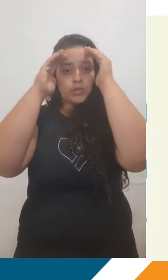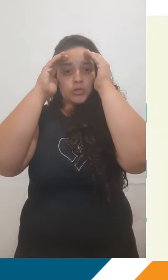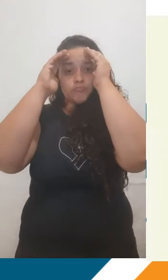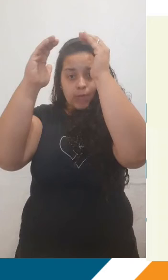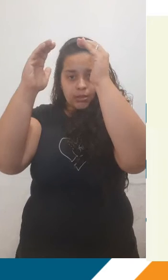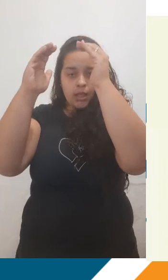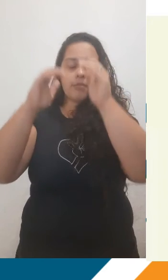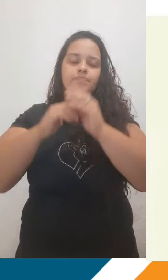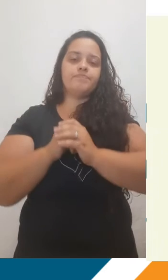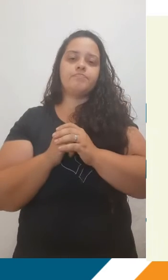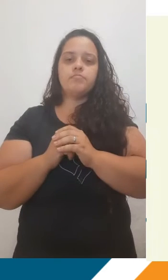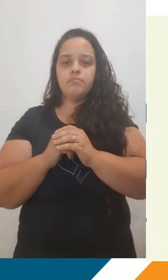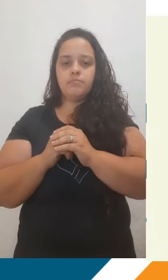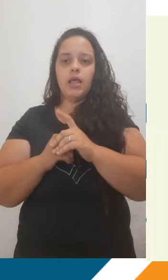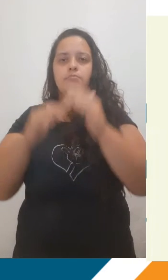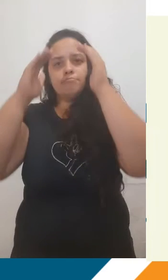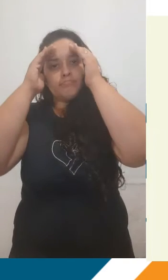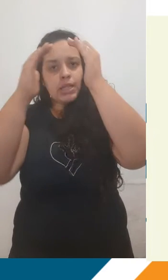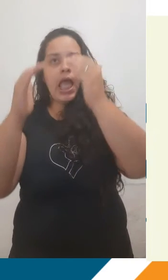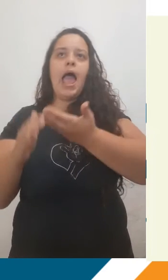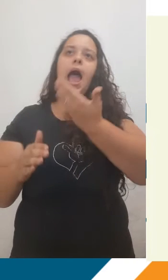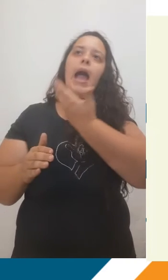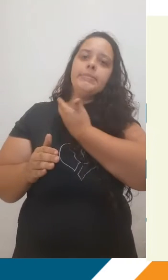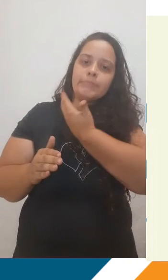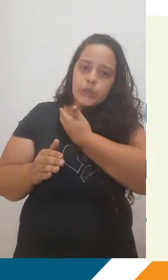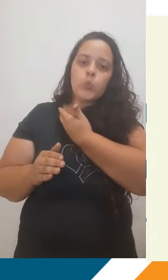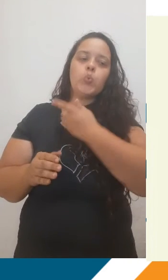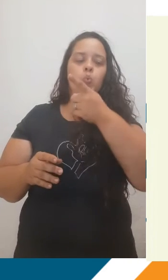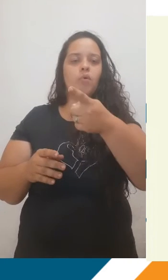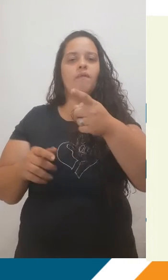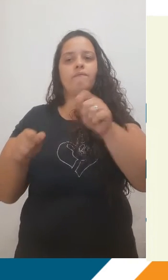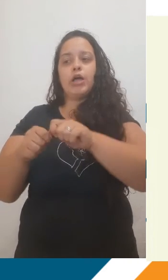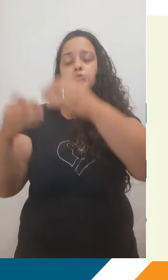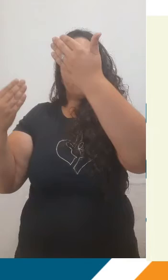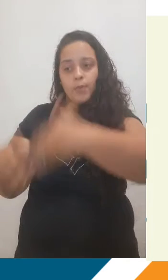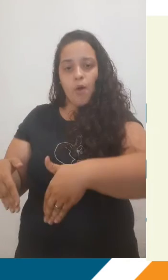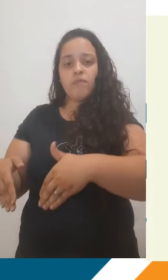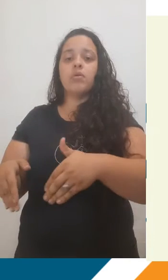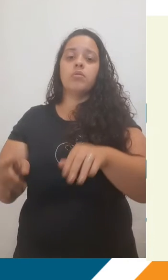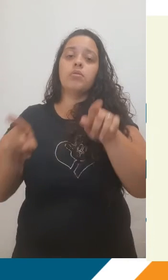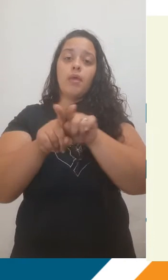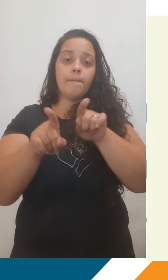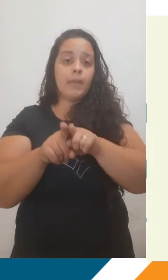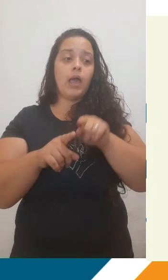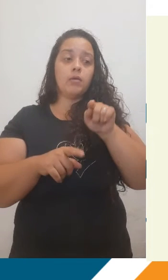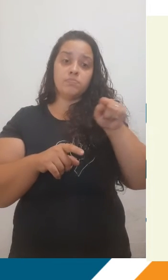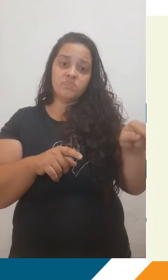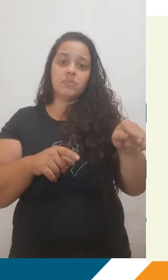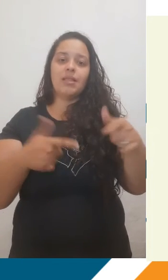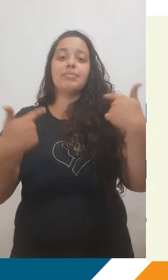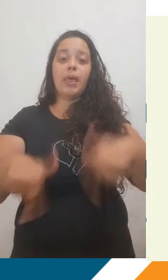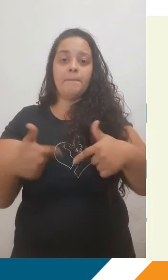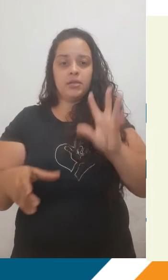respeitar uns aos outros, tanto os seus colegas, pares que estão indo realizar a prova, quanto aqueles que